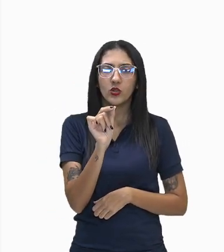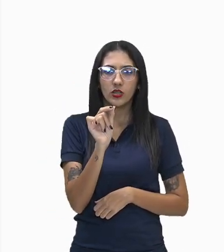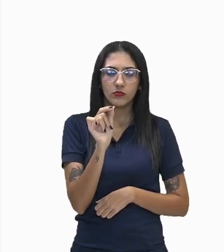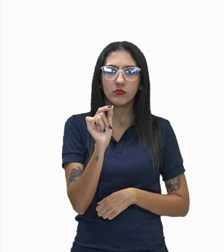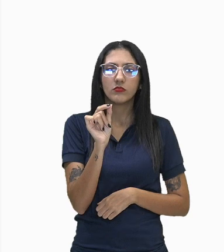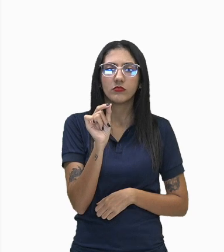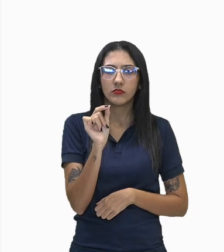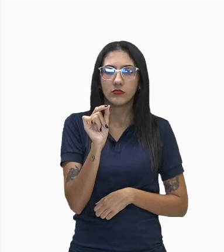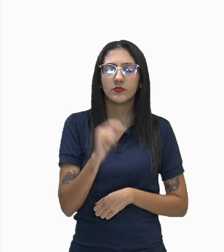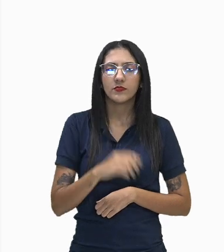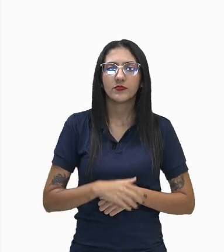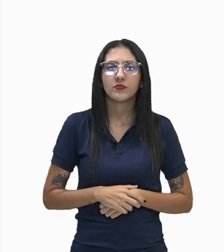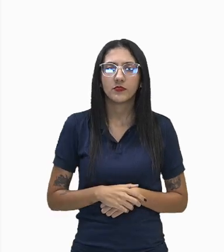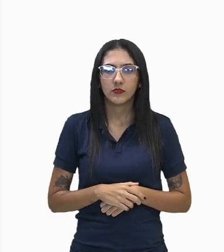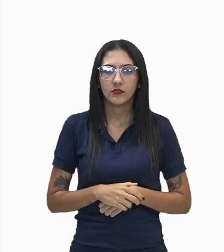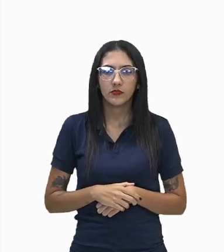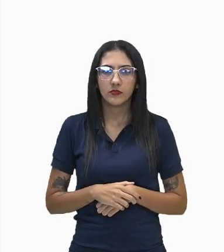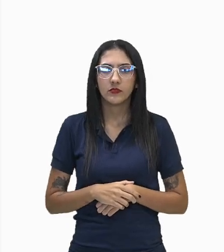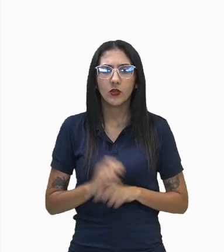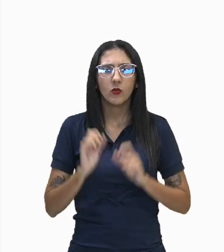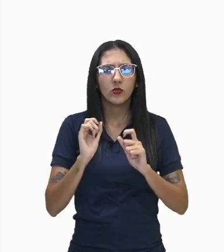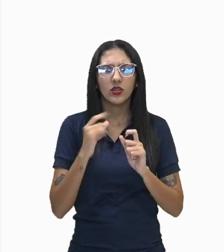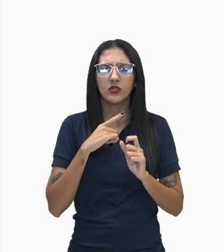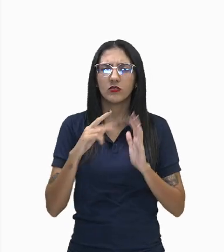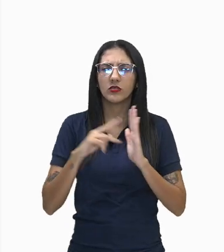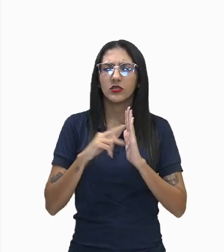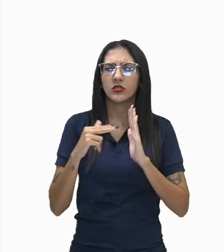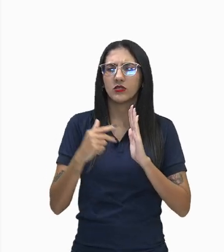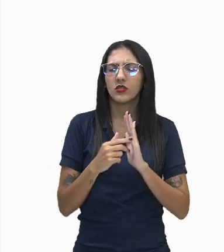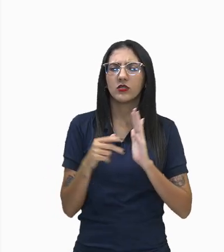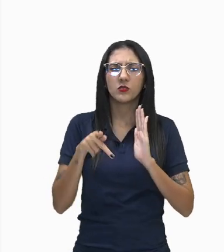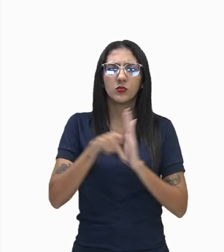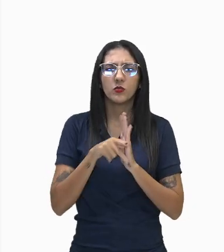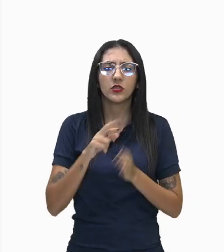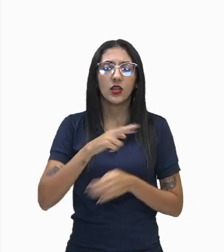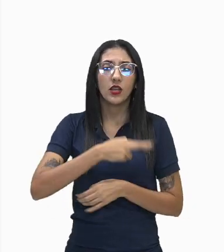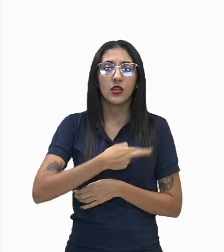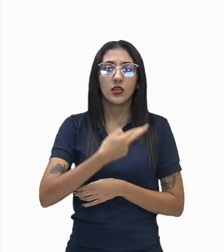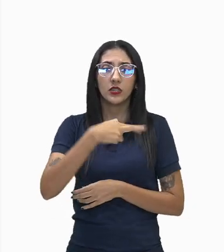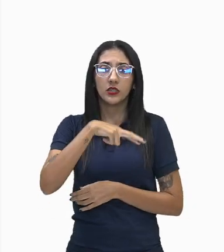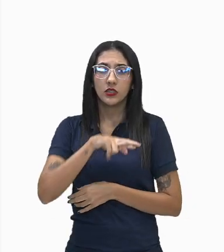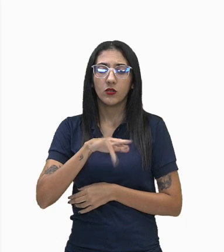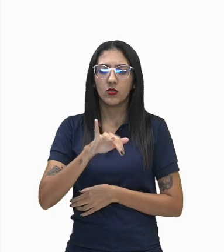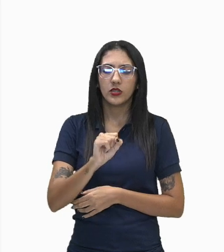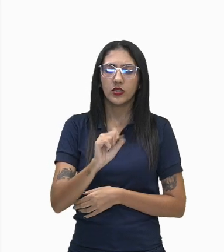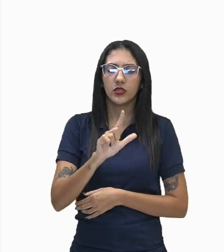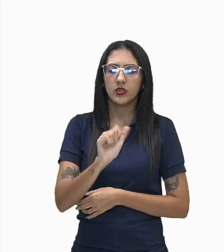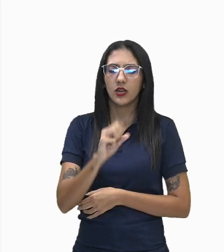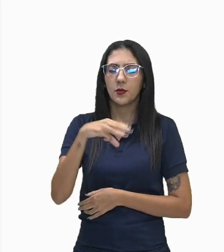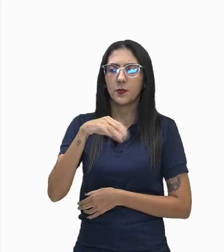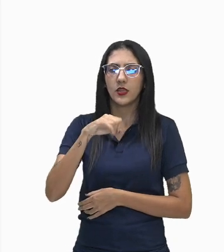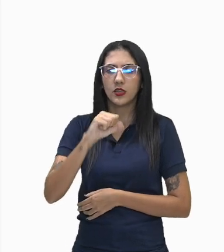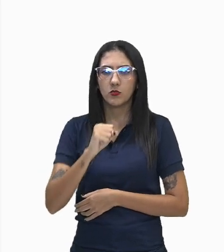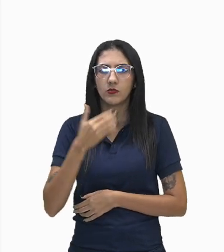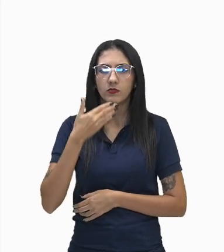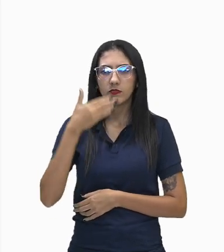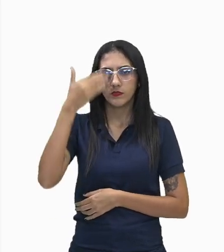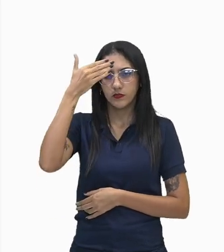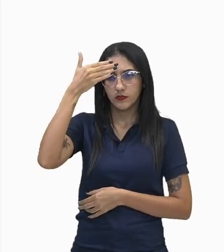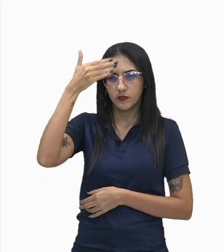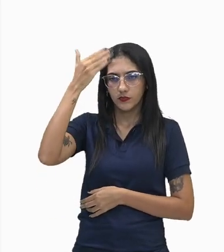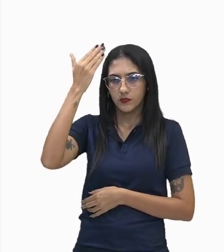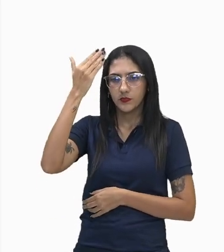estrela, a renovação da vida. A vida pregada e anunciada pelo islamismo, uma das